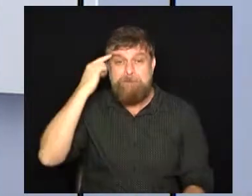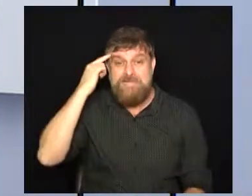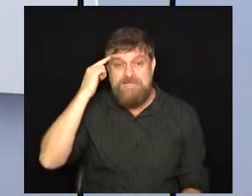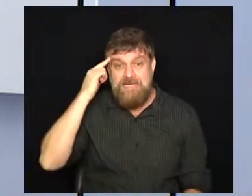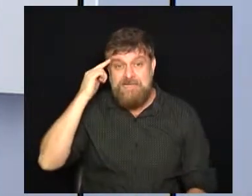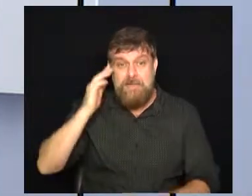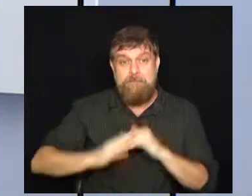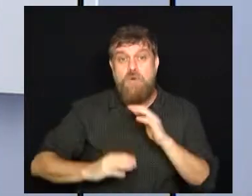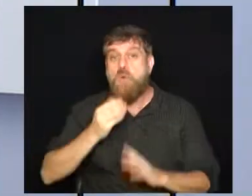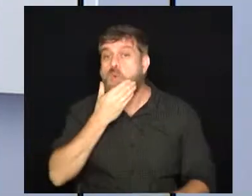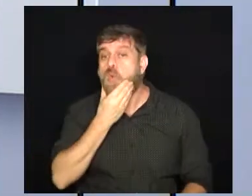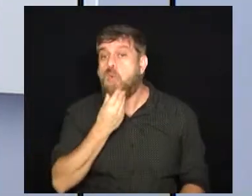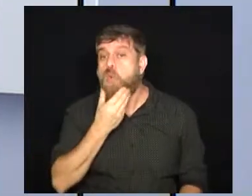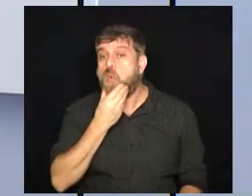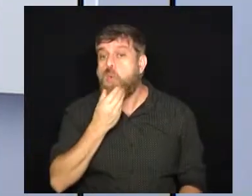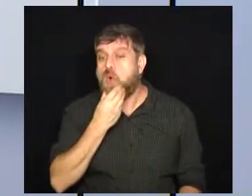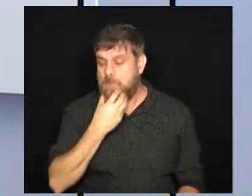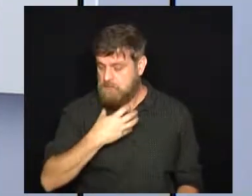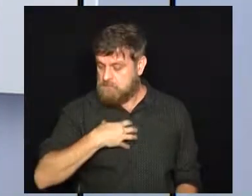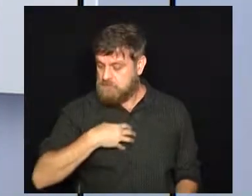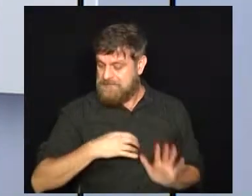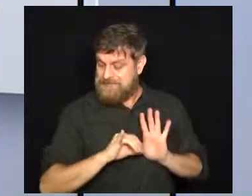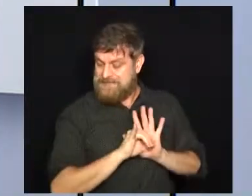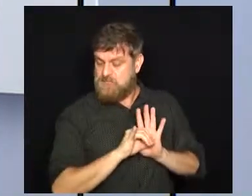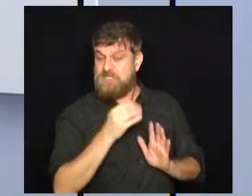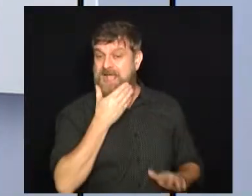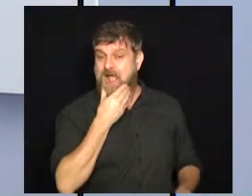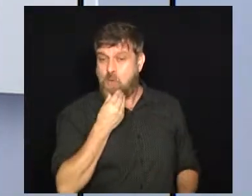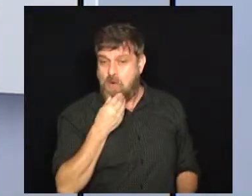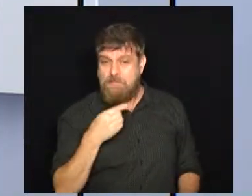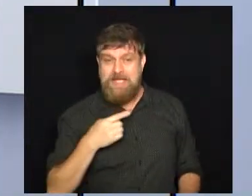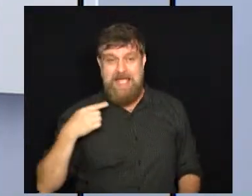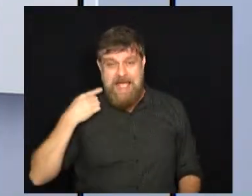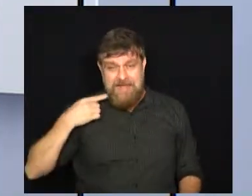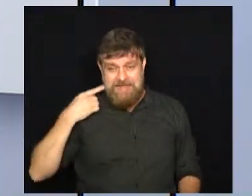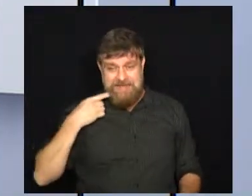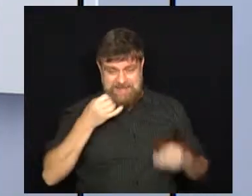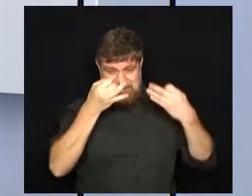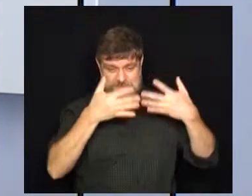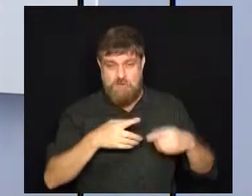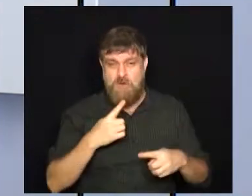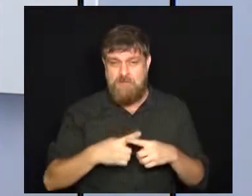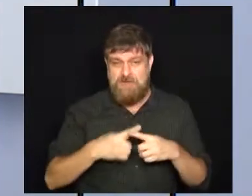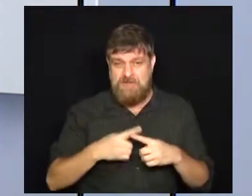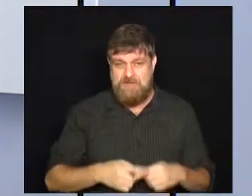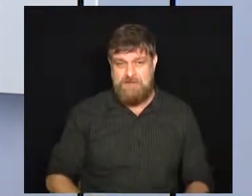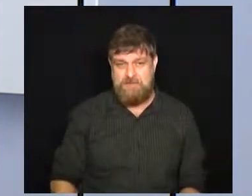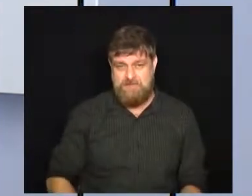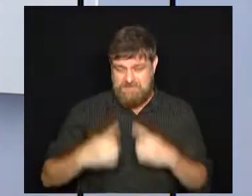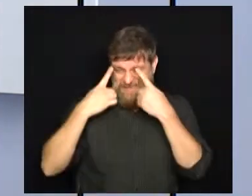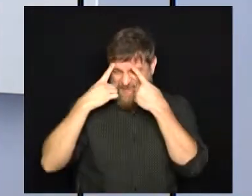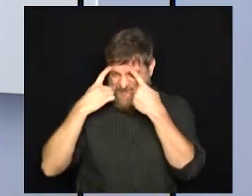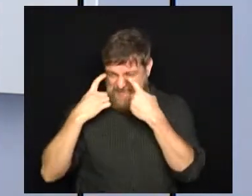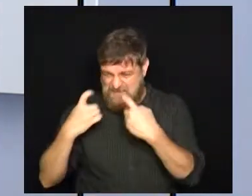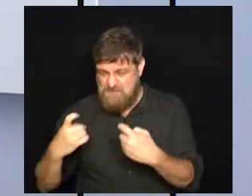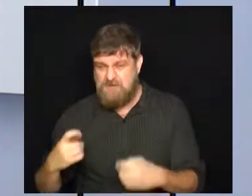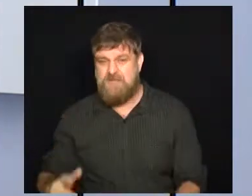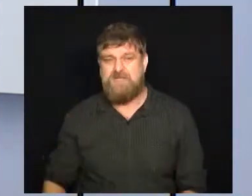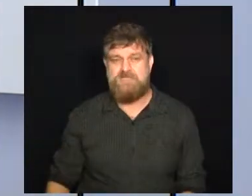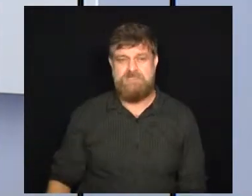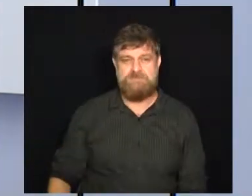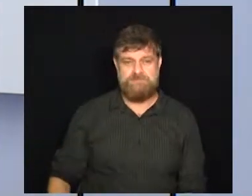Porque a delegada na reportagem falou uma coisa muito importante. A violência, o machismo, a violência, o